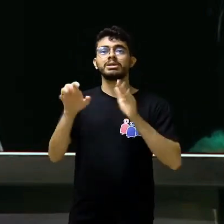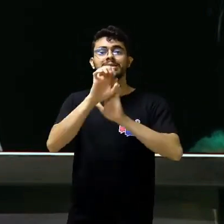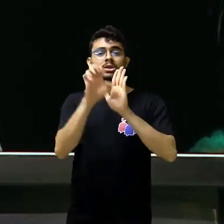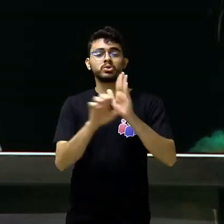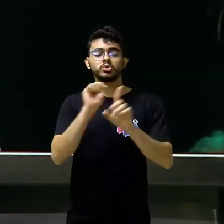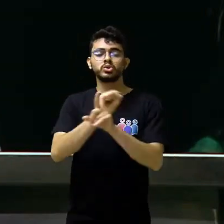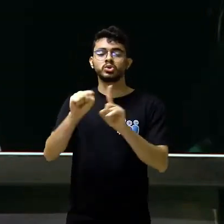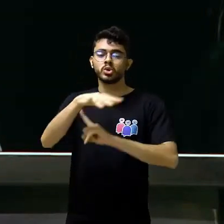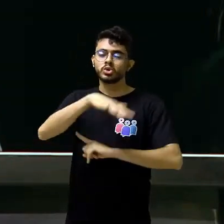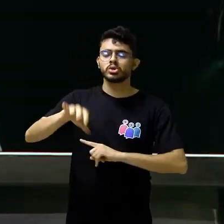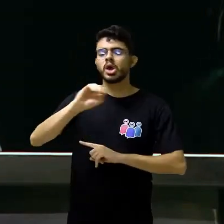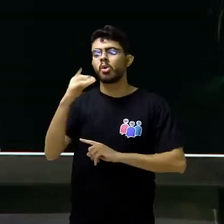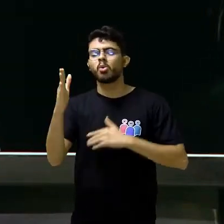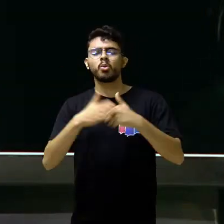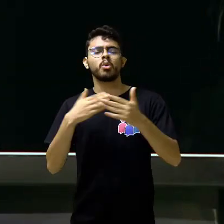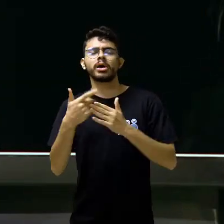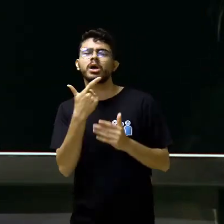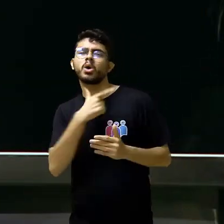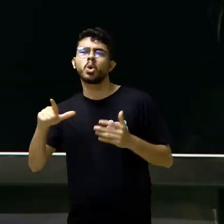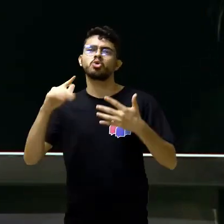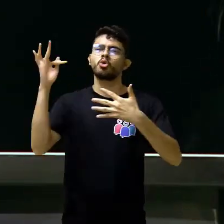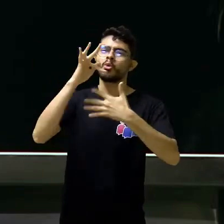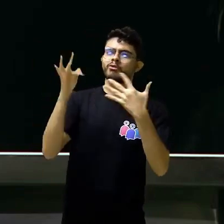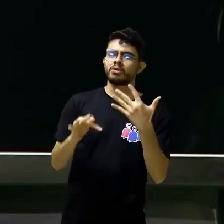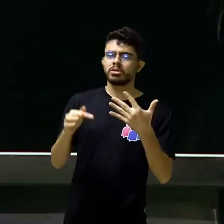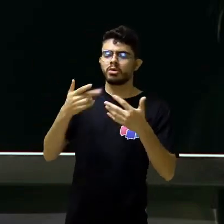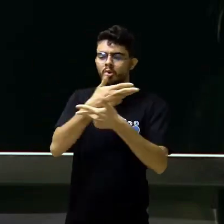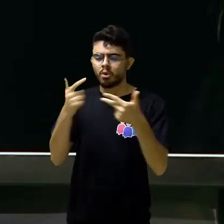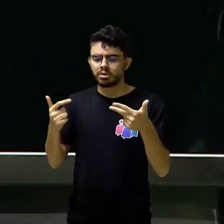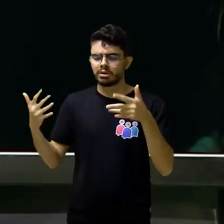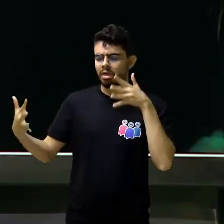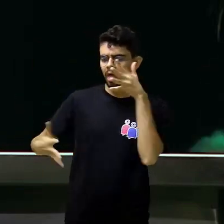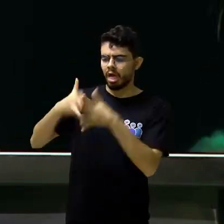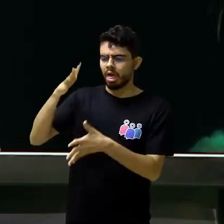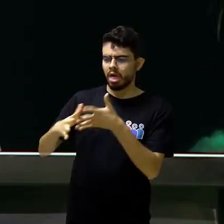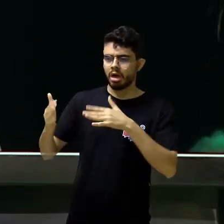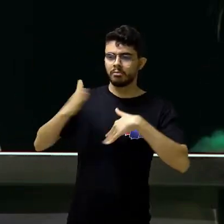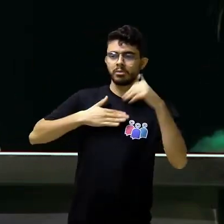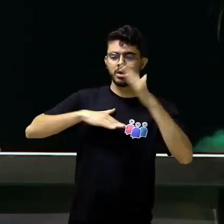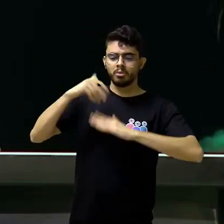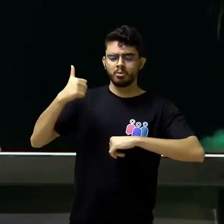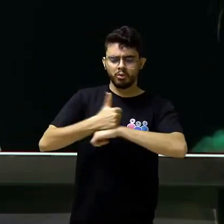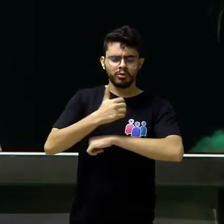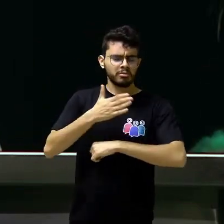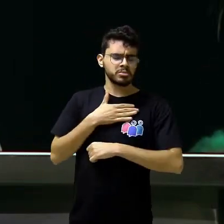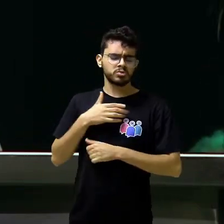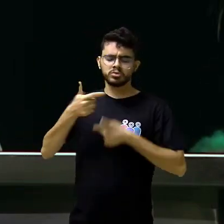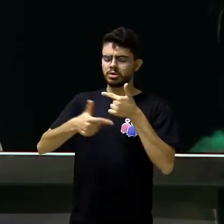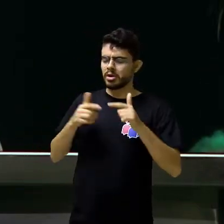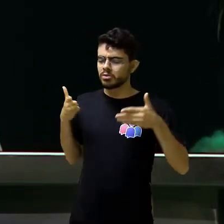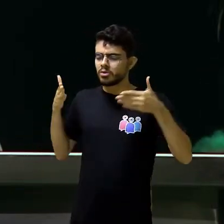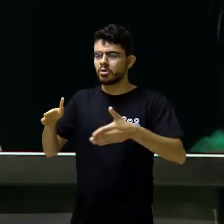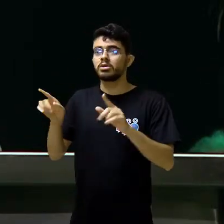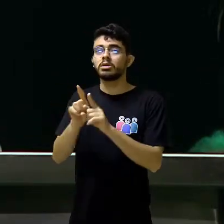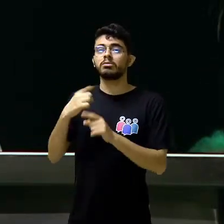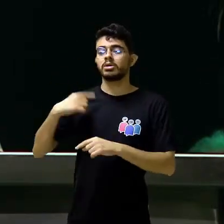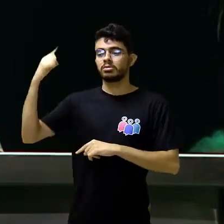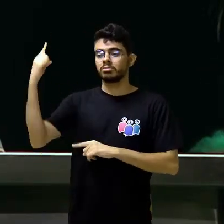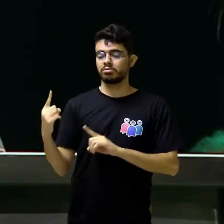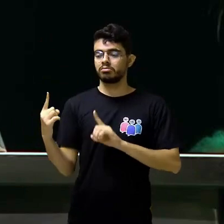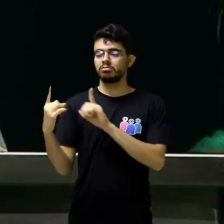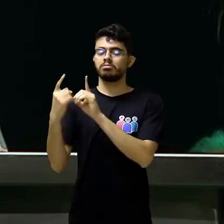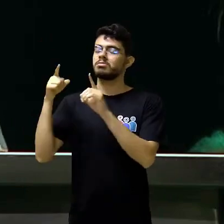ou qualquer outro fator se interponham entre o nosso dever e o nosso